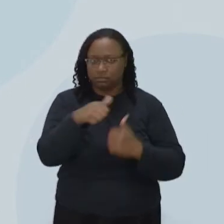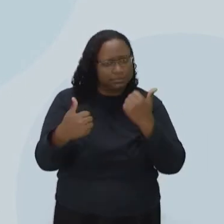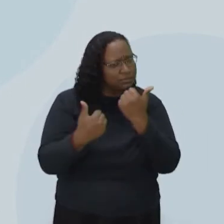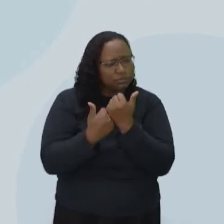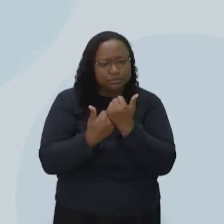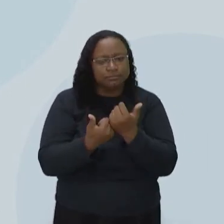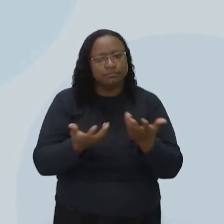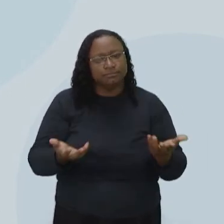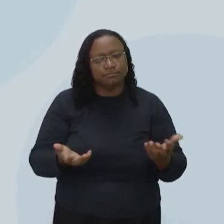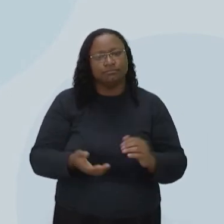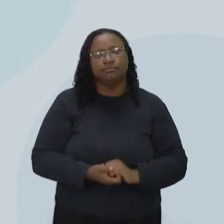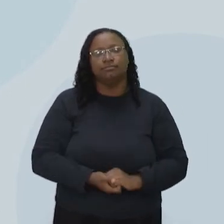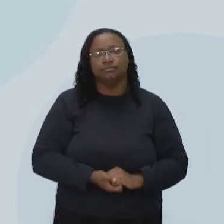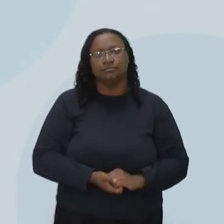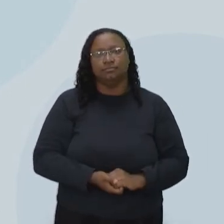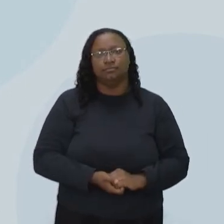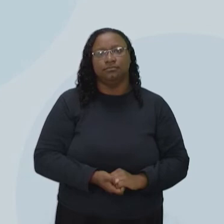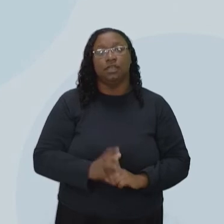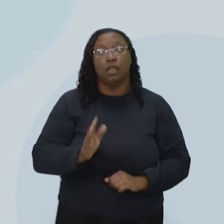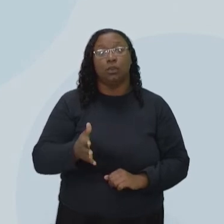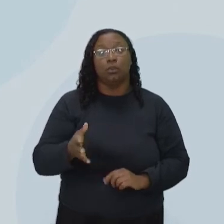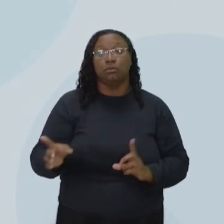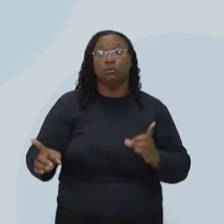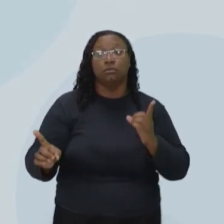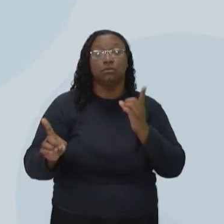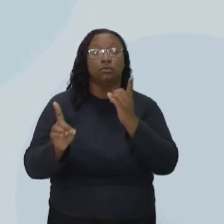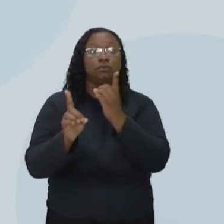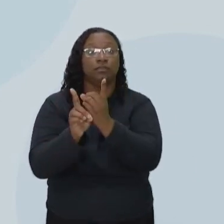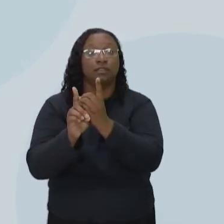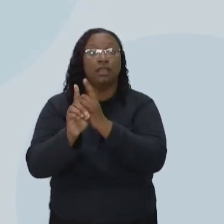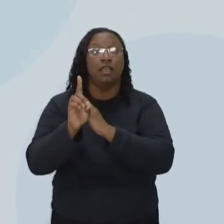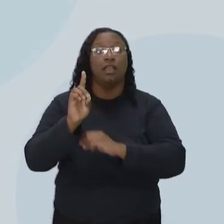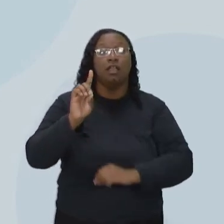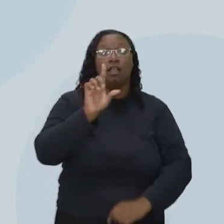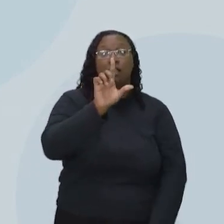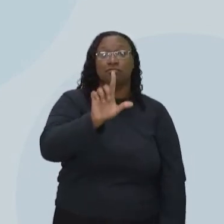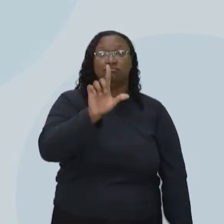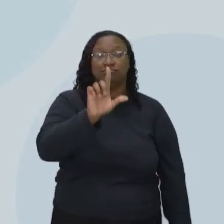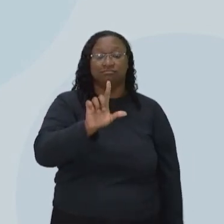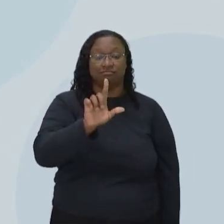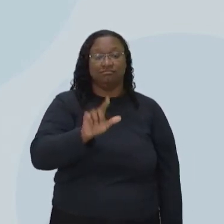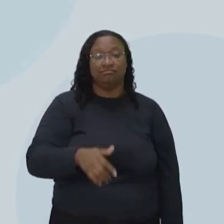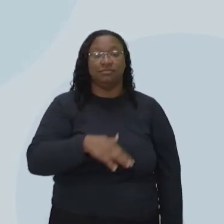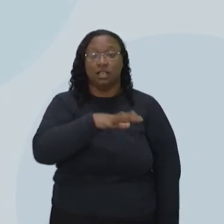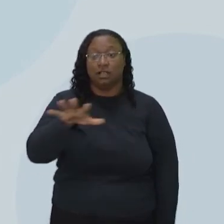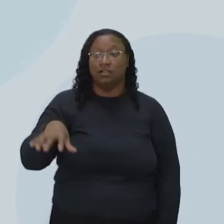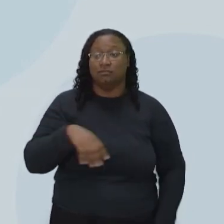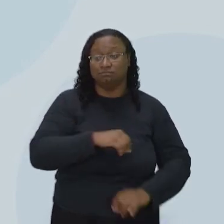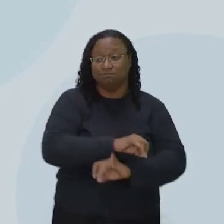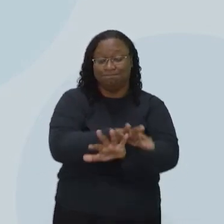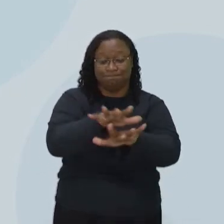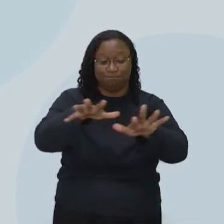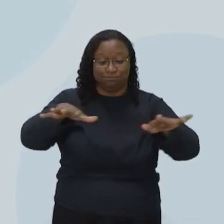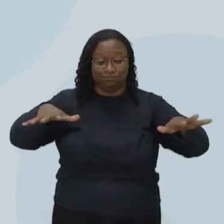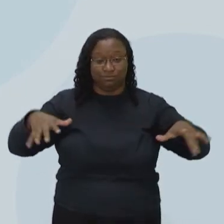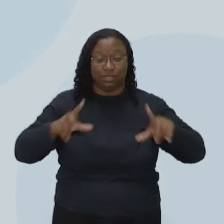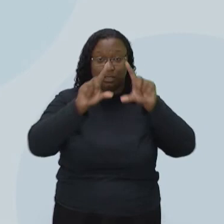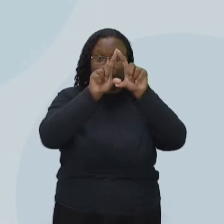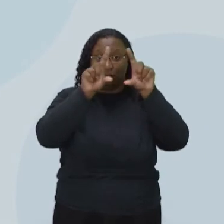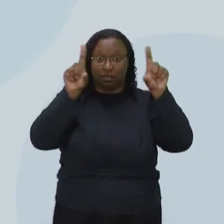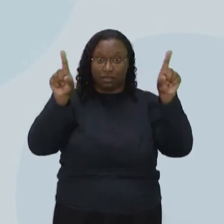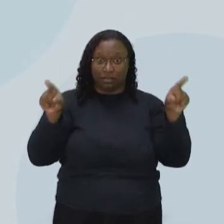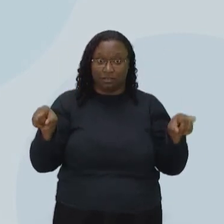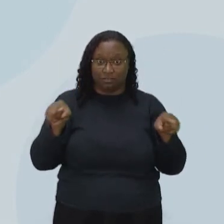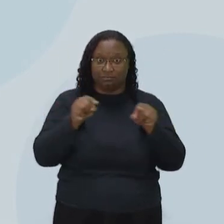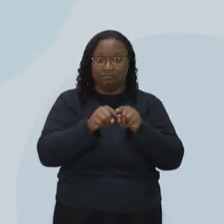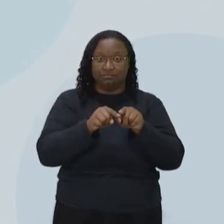tenho o fluxo então. Só que agora eu vou encontrar o fluxo distribuído no rótulo aí, né? O rótulo imaginário, em volta da